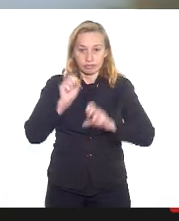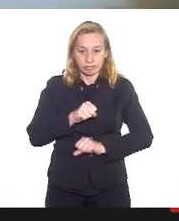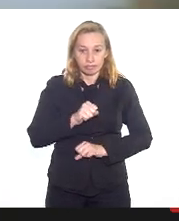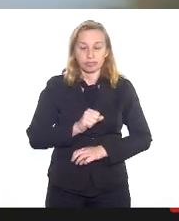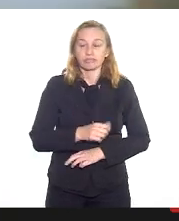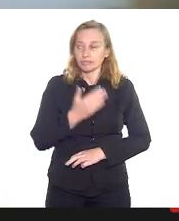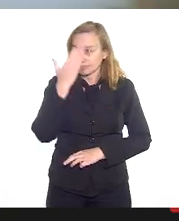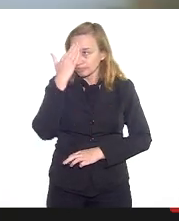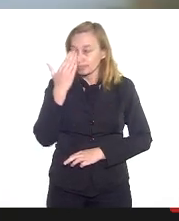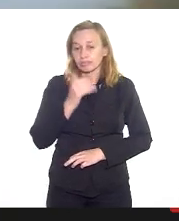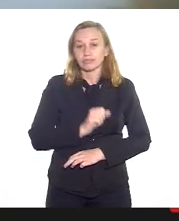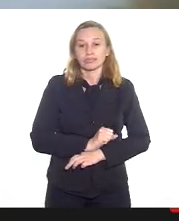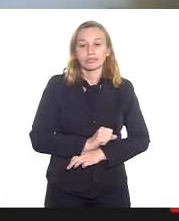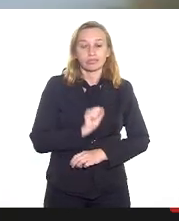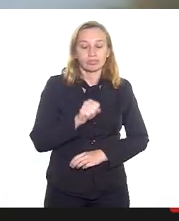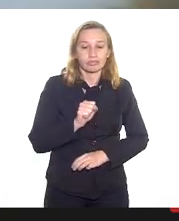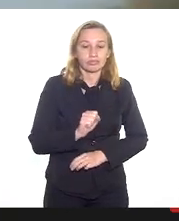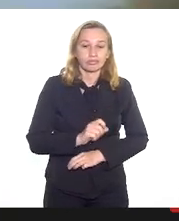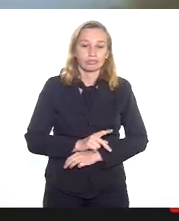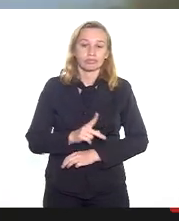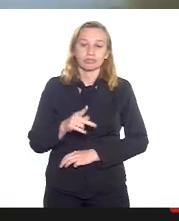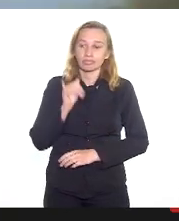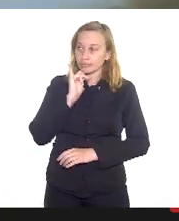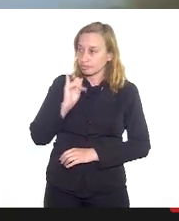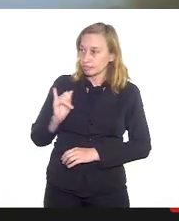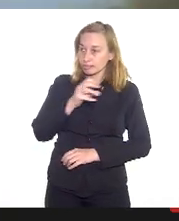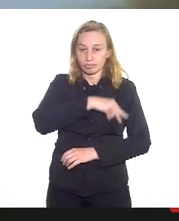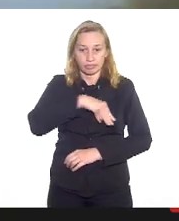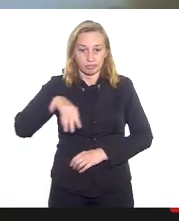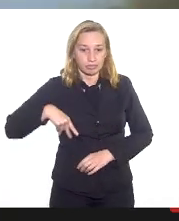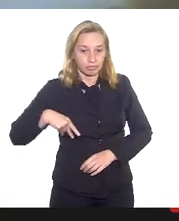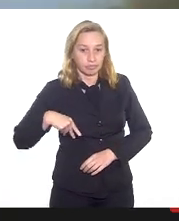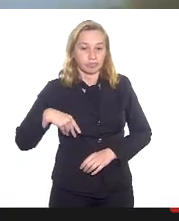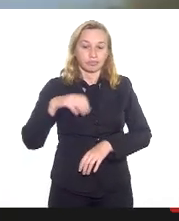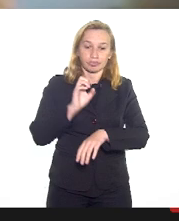tá bom. Então, vou passar a oficiar ao Ministério Público do Estado,